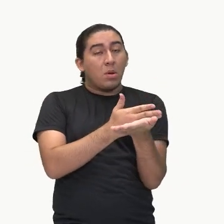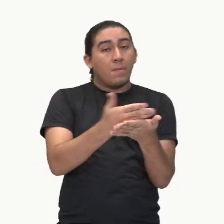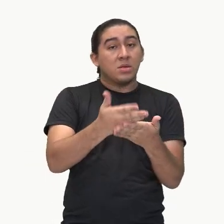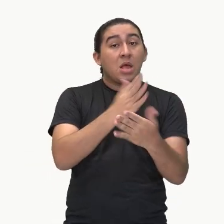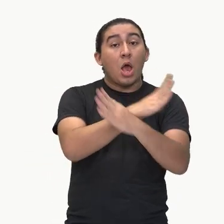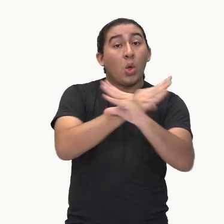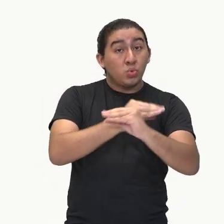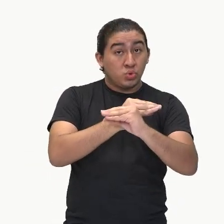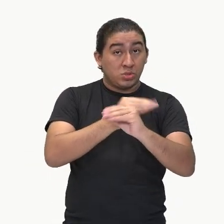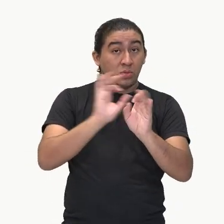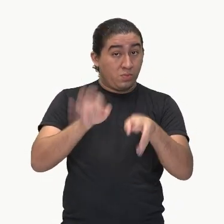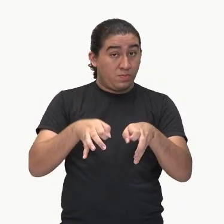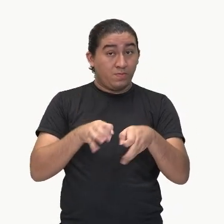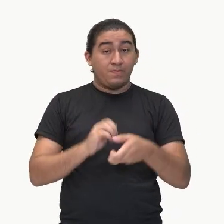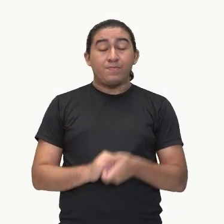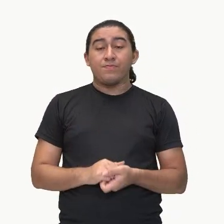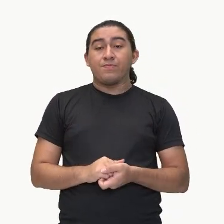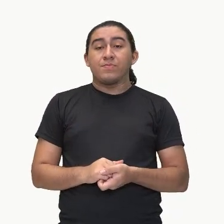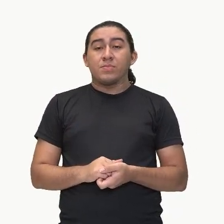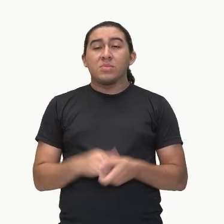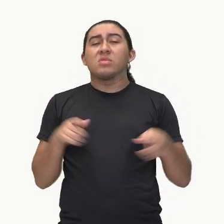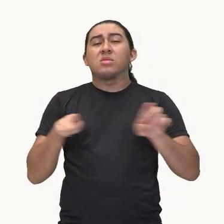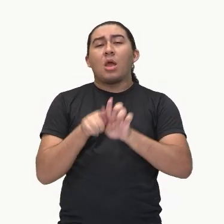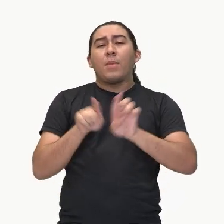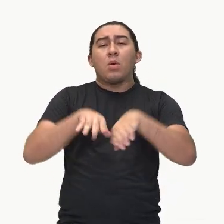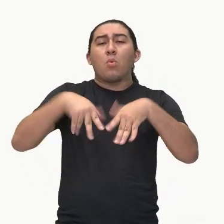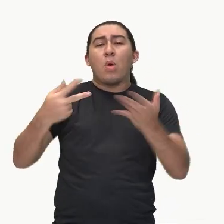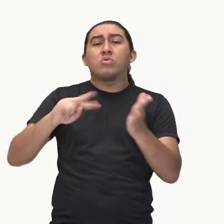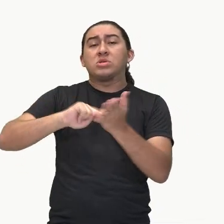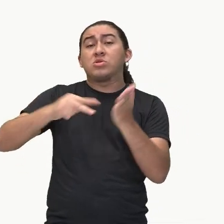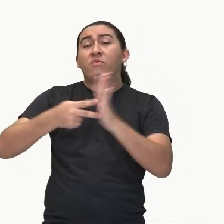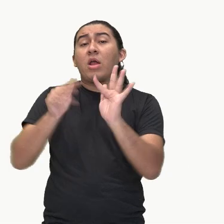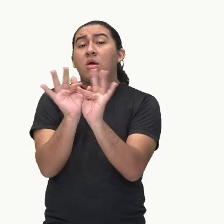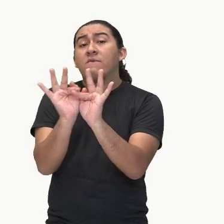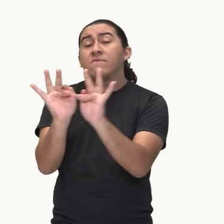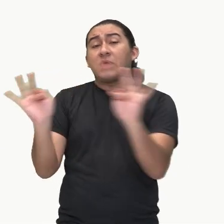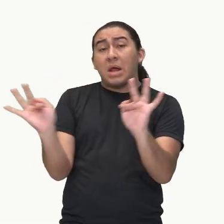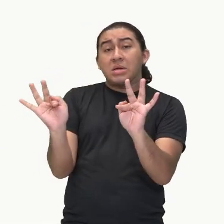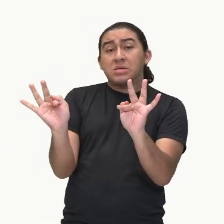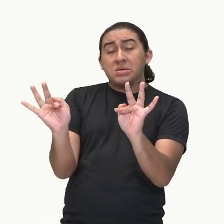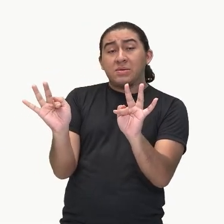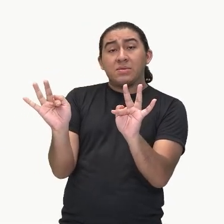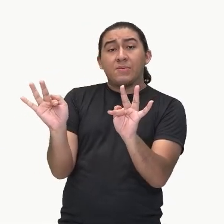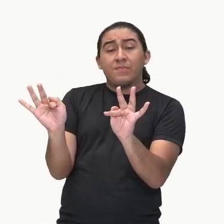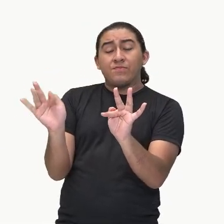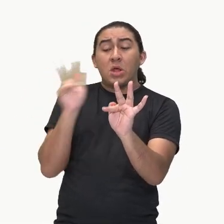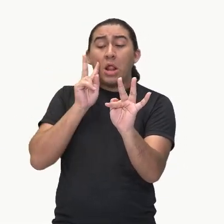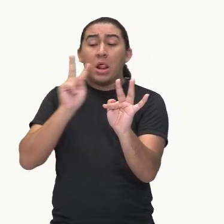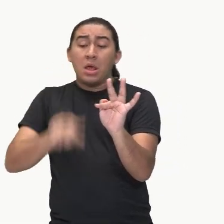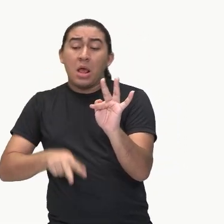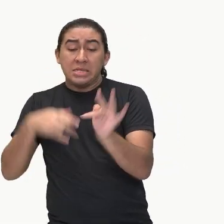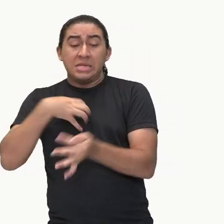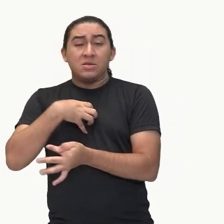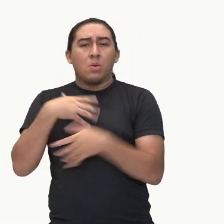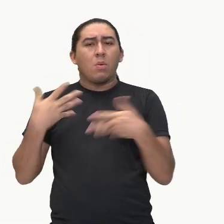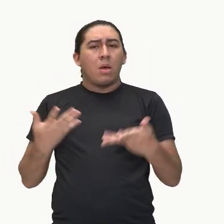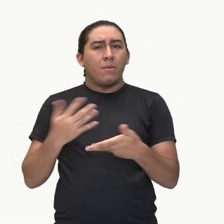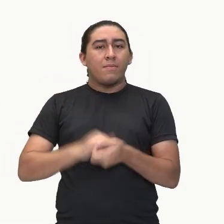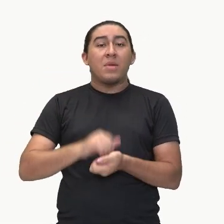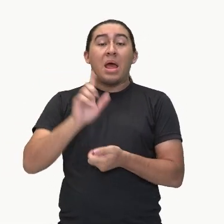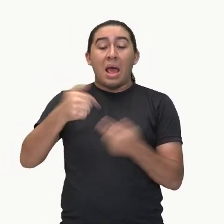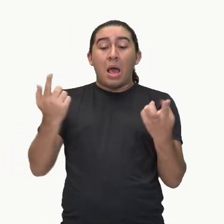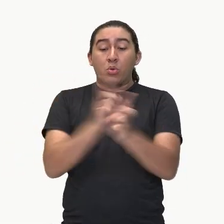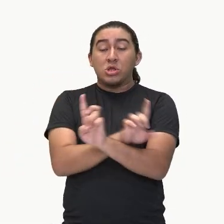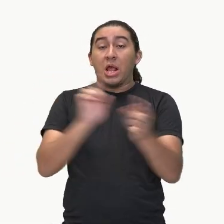E aí, o efeito de sentido que elas vão gerar é o efeito de sentido alternativo, de